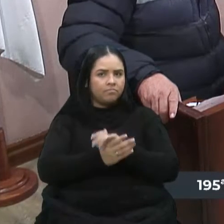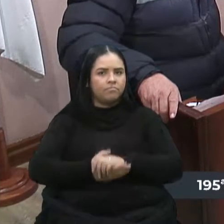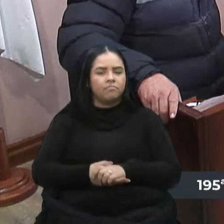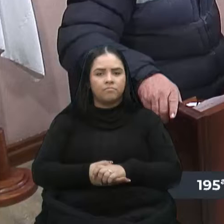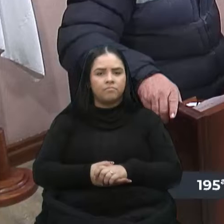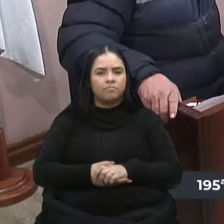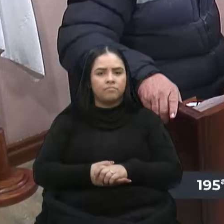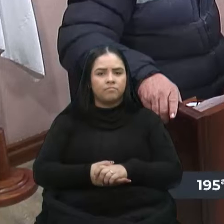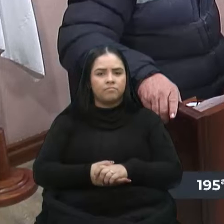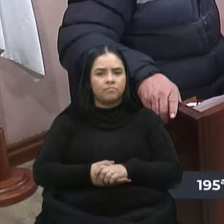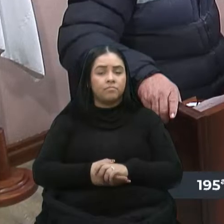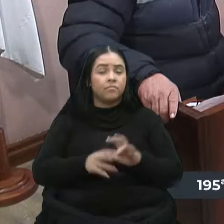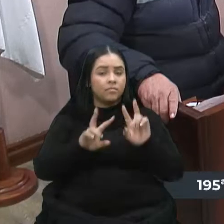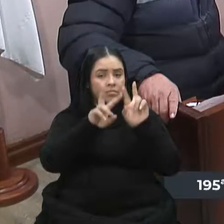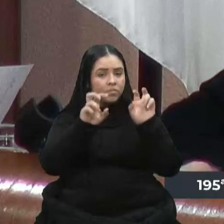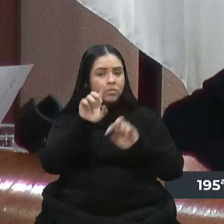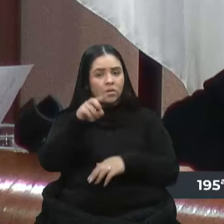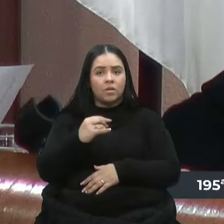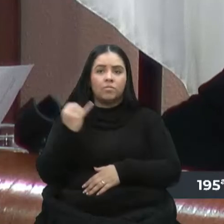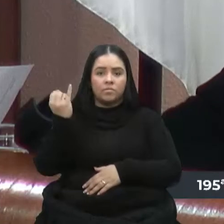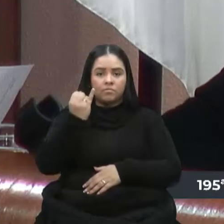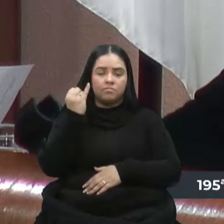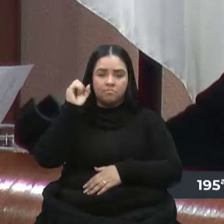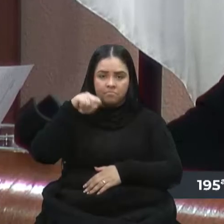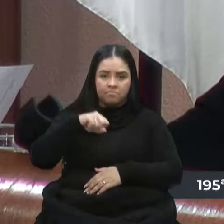o tema é importantíssimo, né?